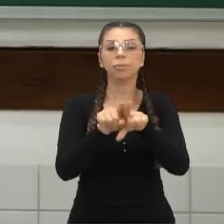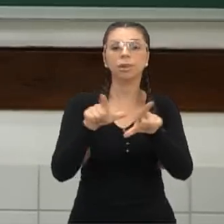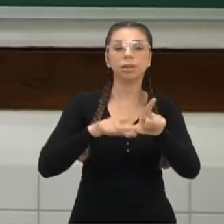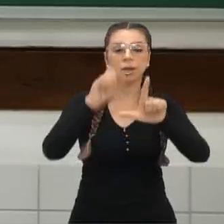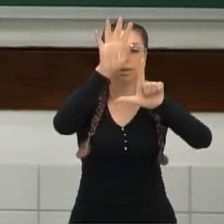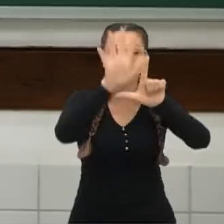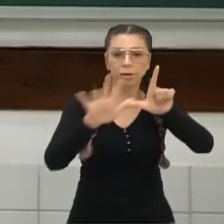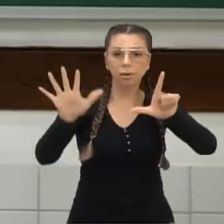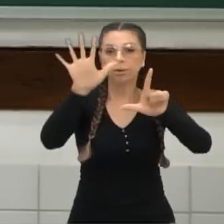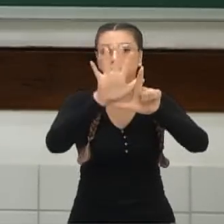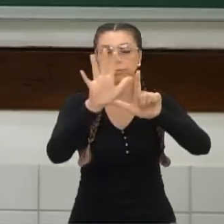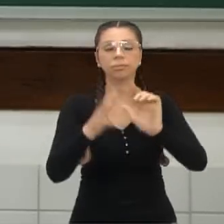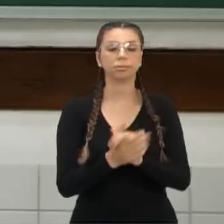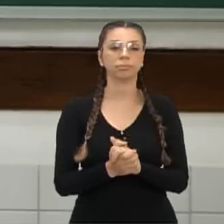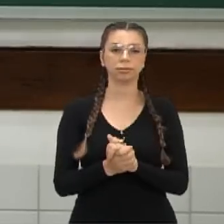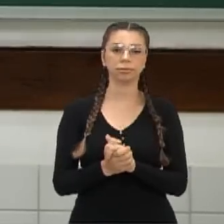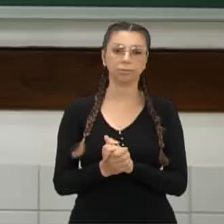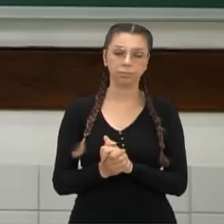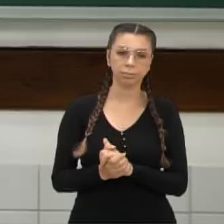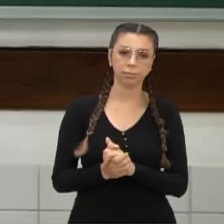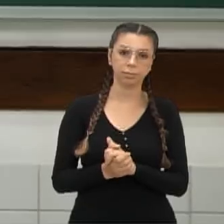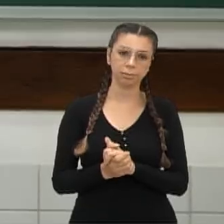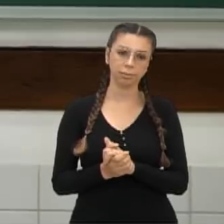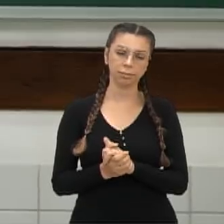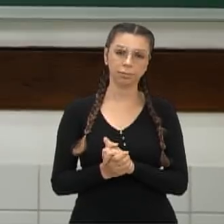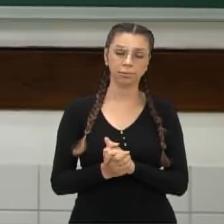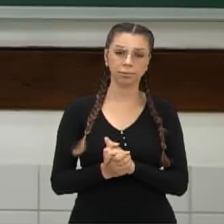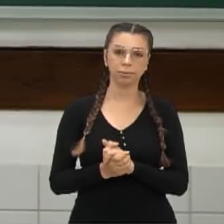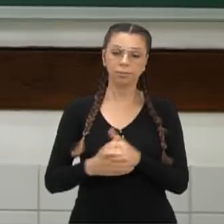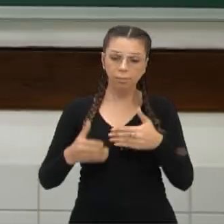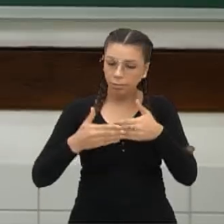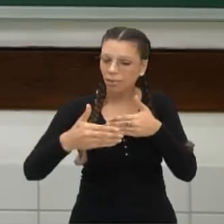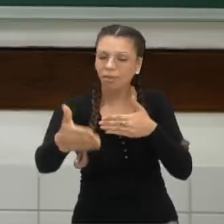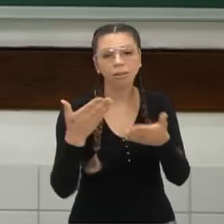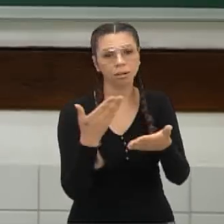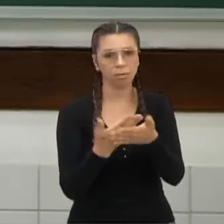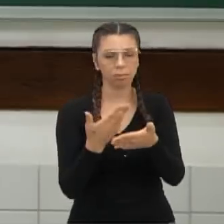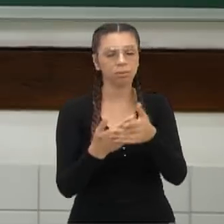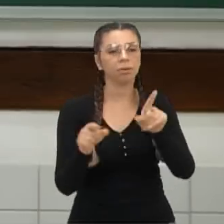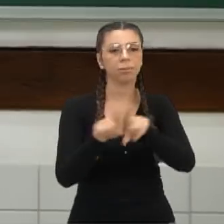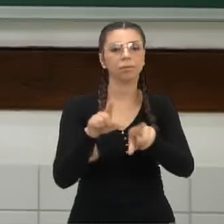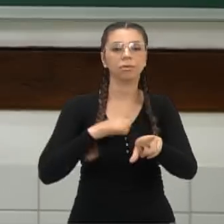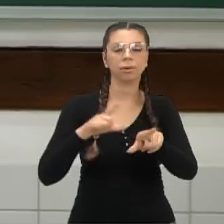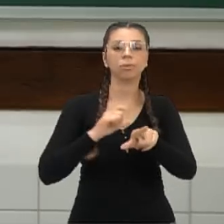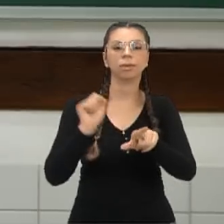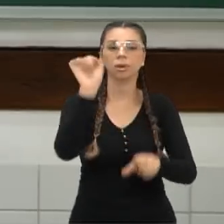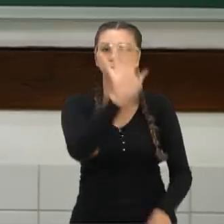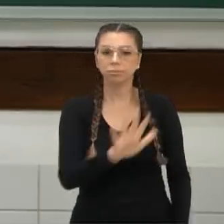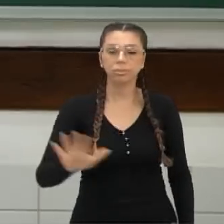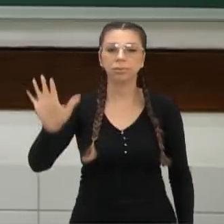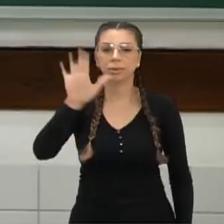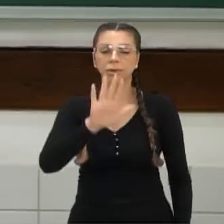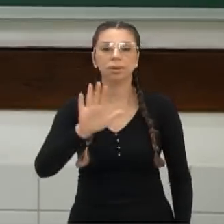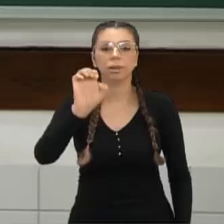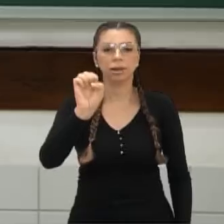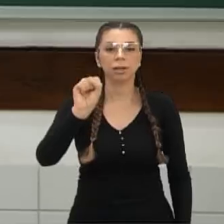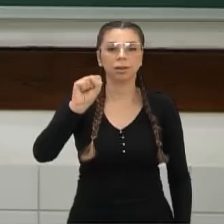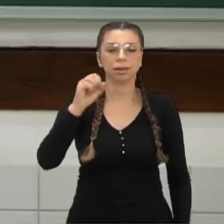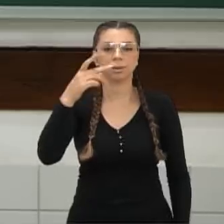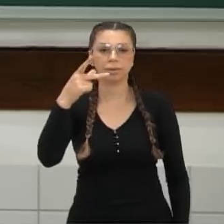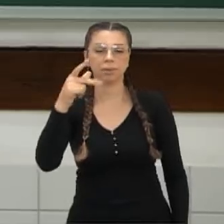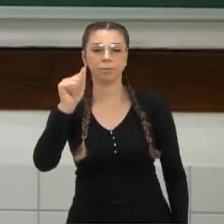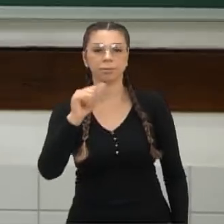para frente, numas aulas aí próximas, logo, logo, a gente vai ver também as figuras espaciais. Então, também tem um